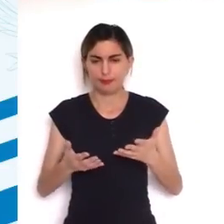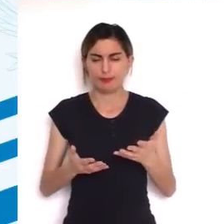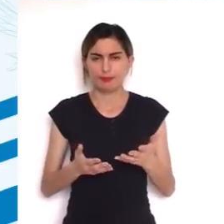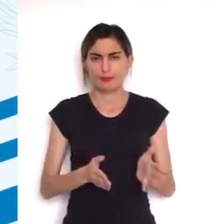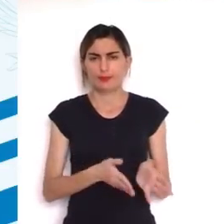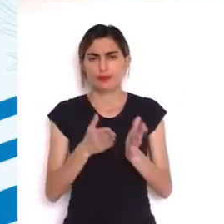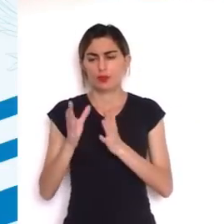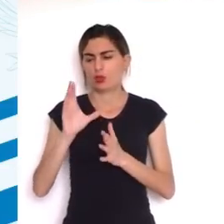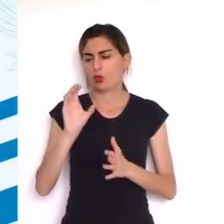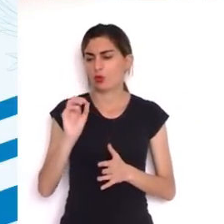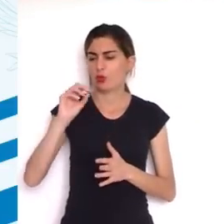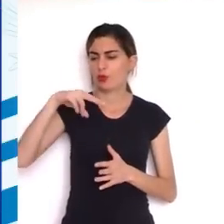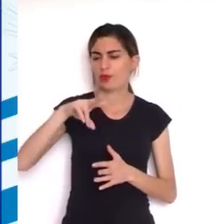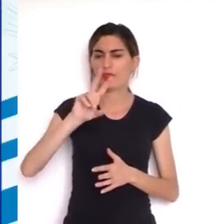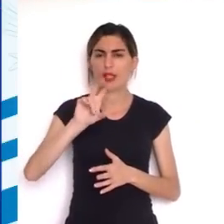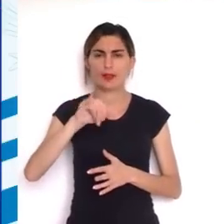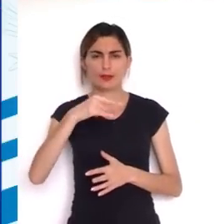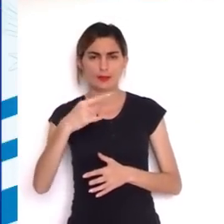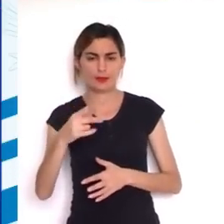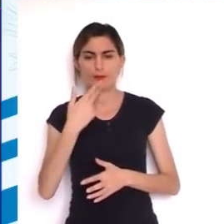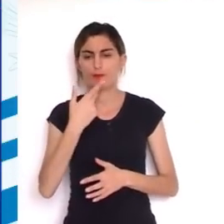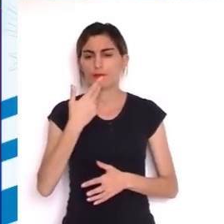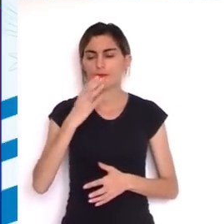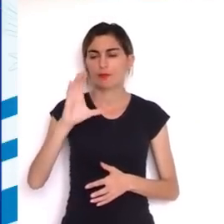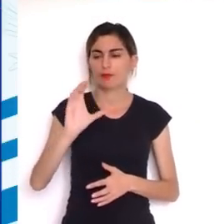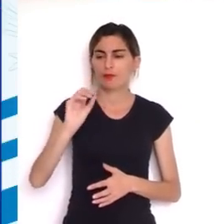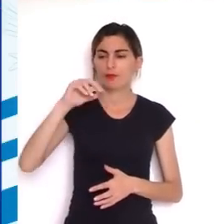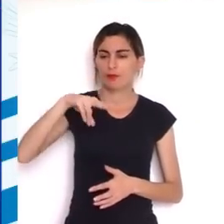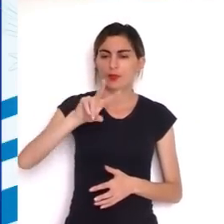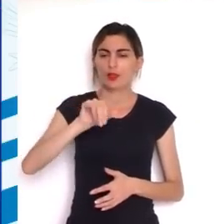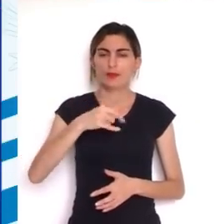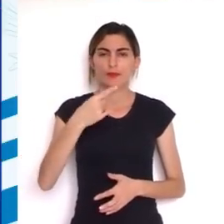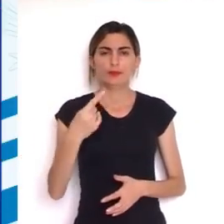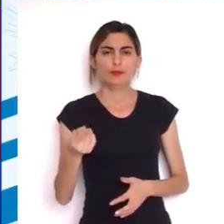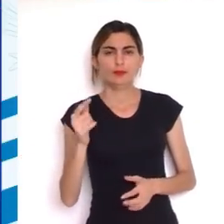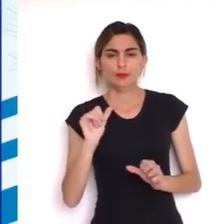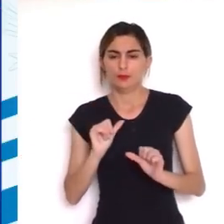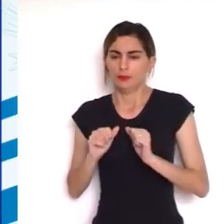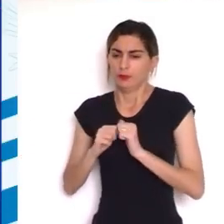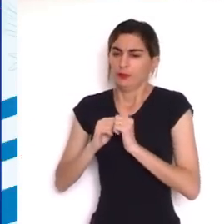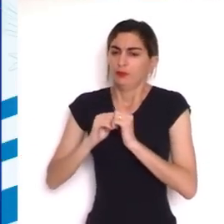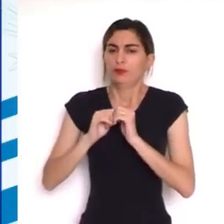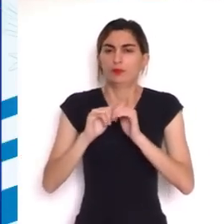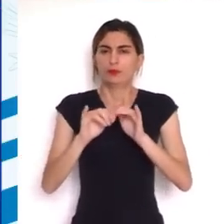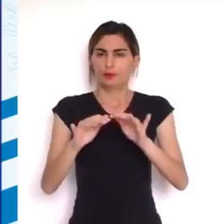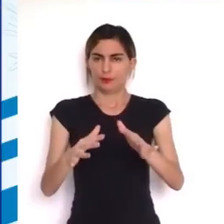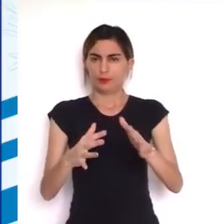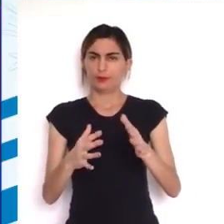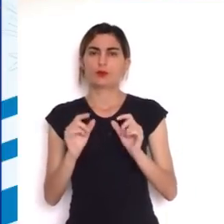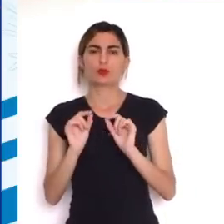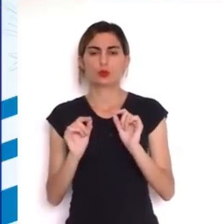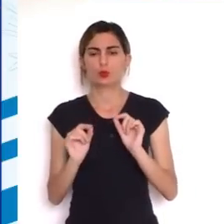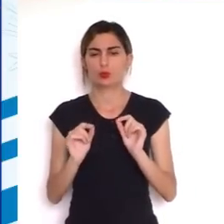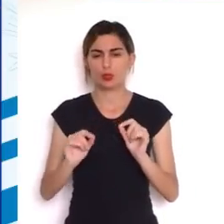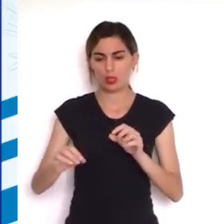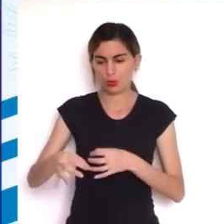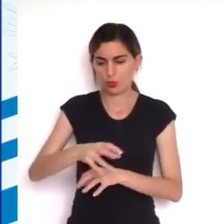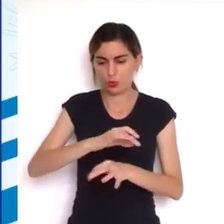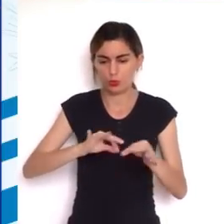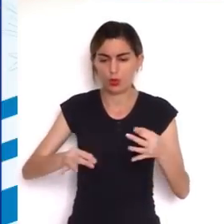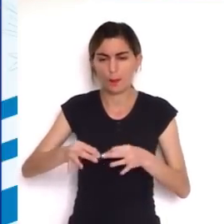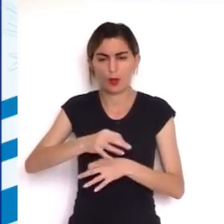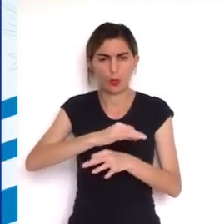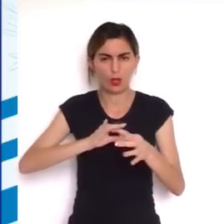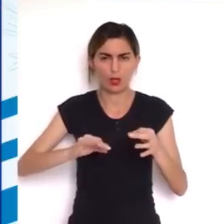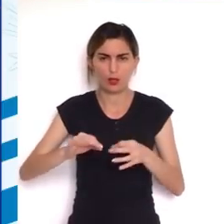gente vai para a convecção. Se eu falo de convecção, vai ser uma transmissão através da